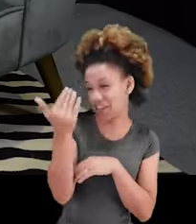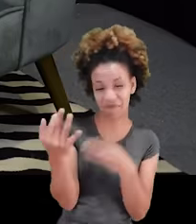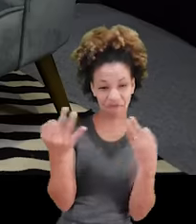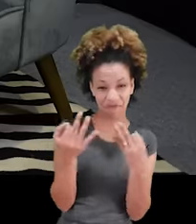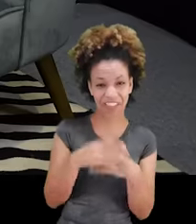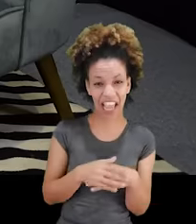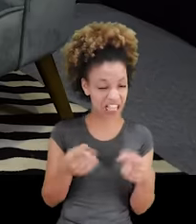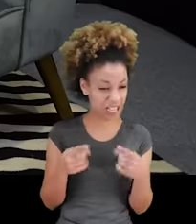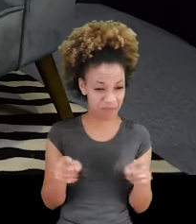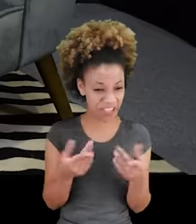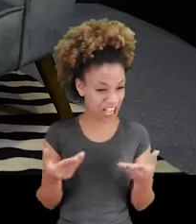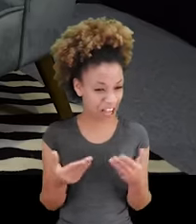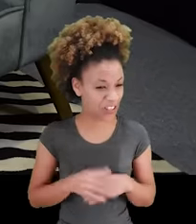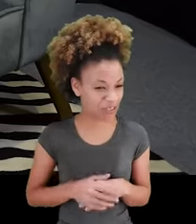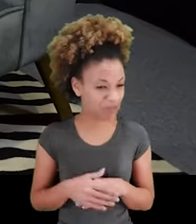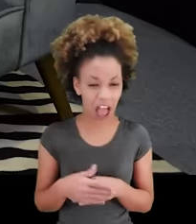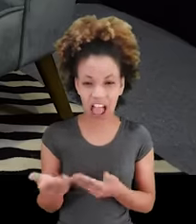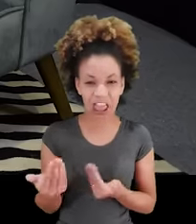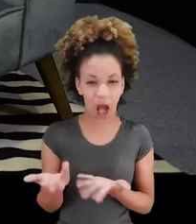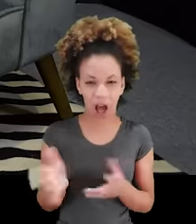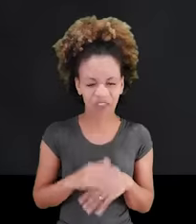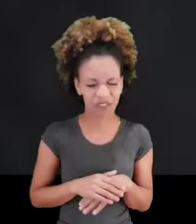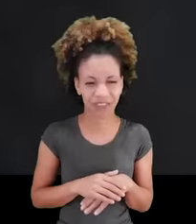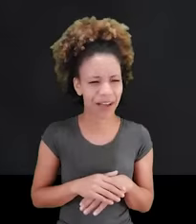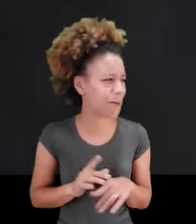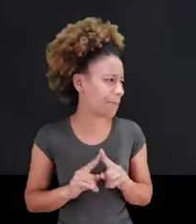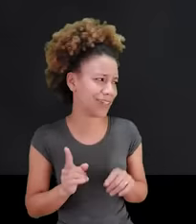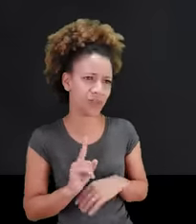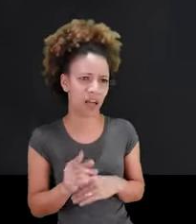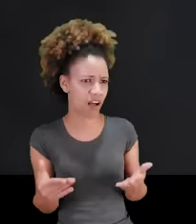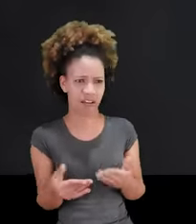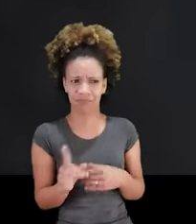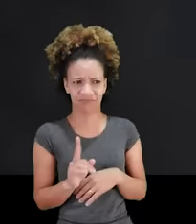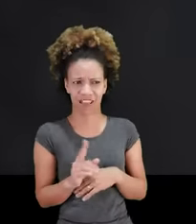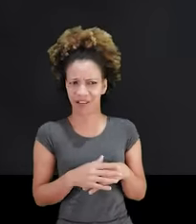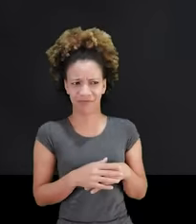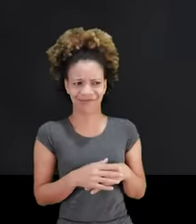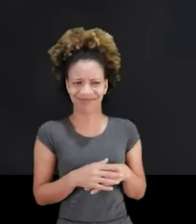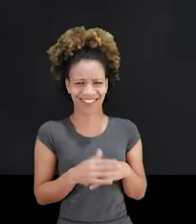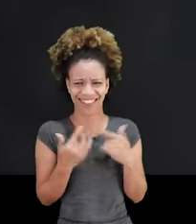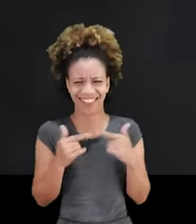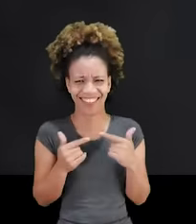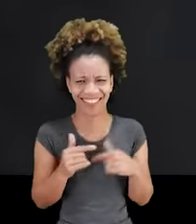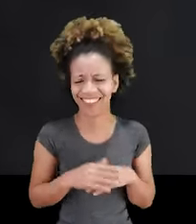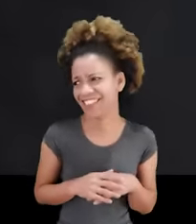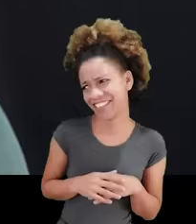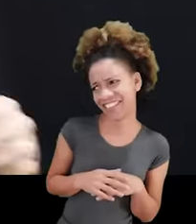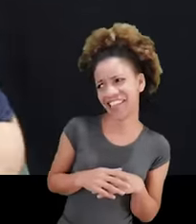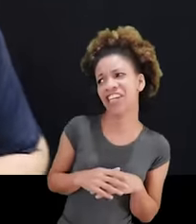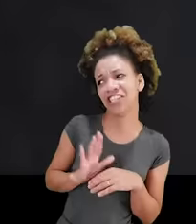sucesso essa música aqui agora. Não, e foi. E foi mas hoje. Foi! Não, não é, mas não é hoje. Não é hoje, já foi. Foi pelos piores motivos,